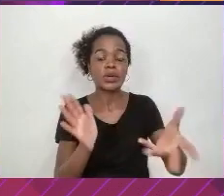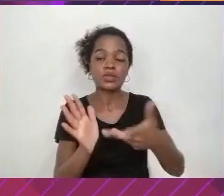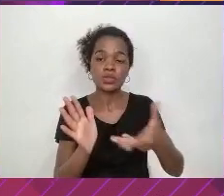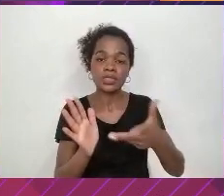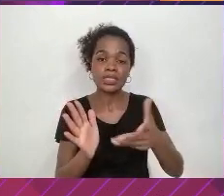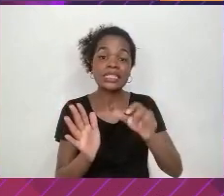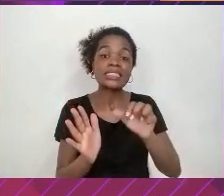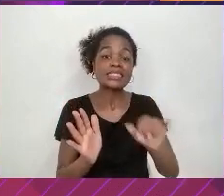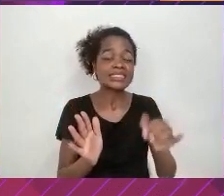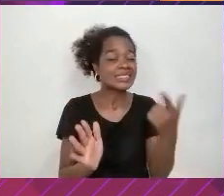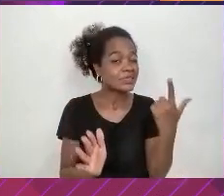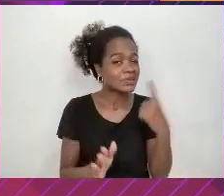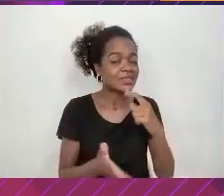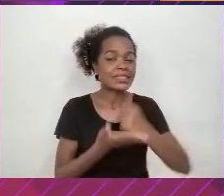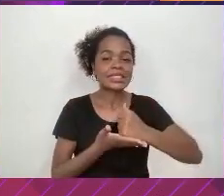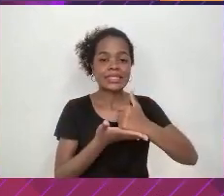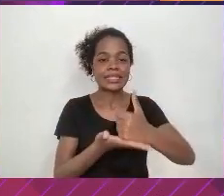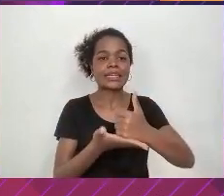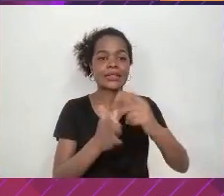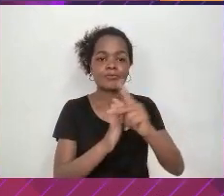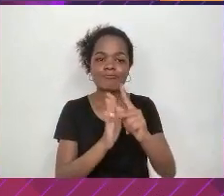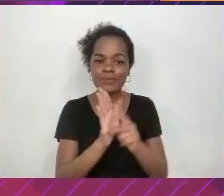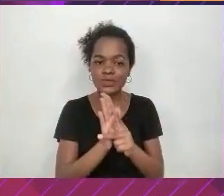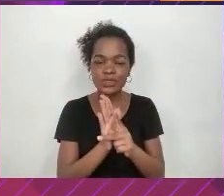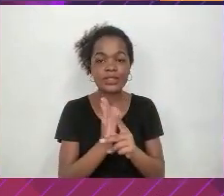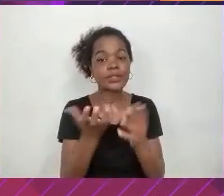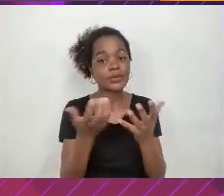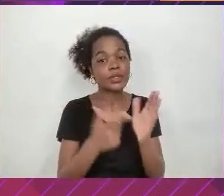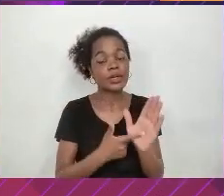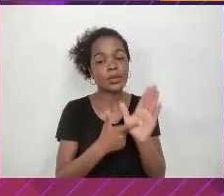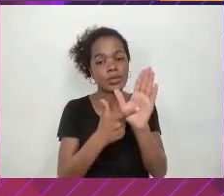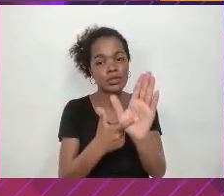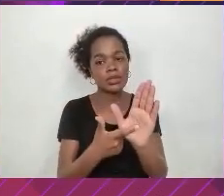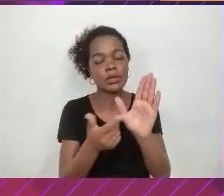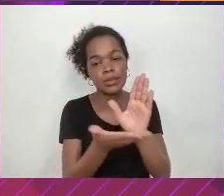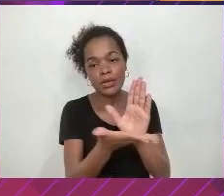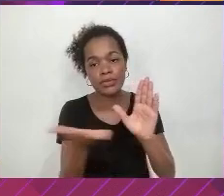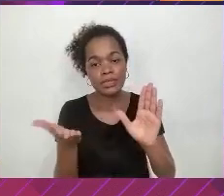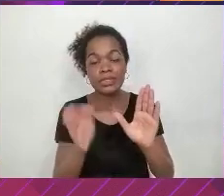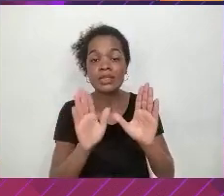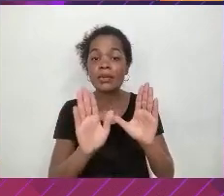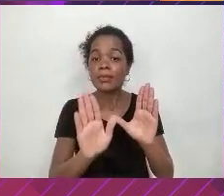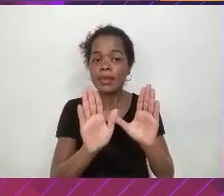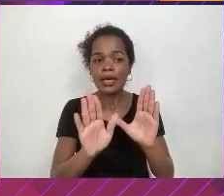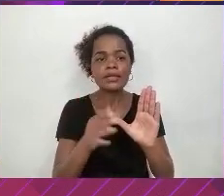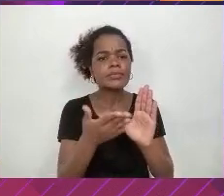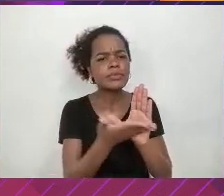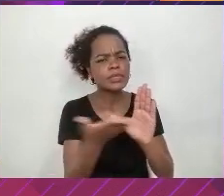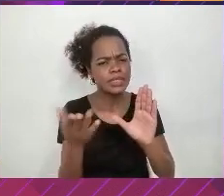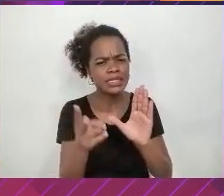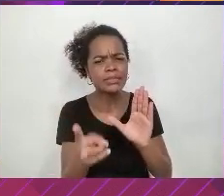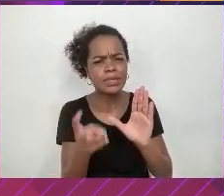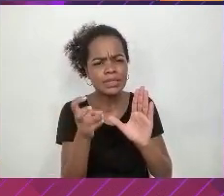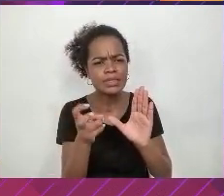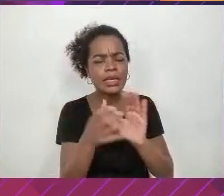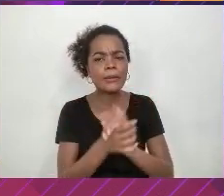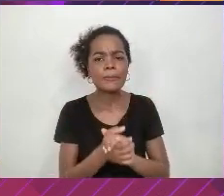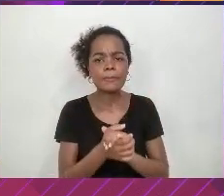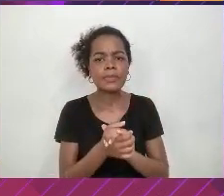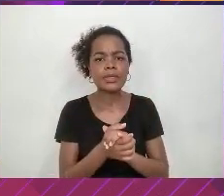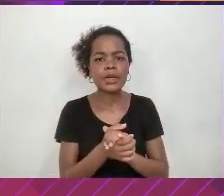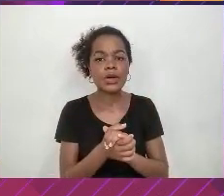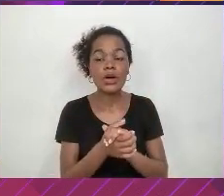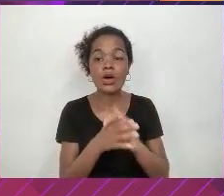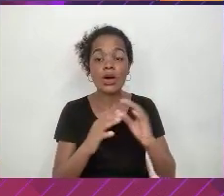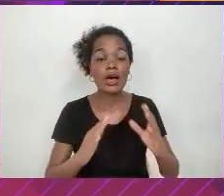nosso projeto, né? Isso que eu quero trazer. Agora, a gente pode ver que virou totalmente a nossa pirâmide